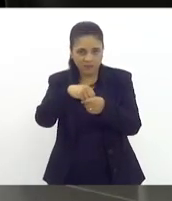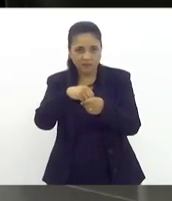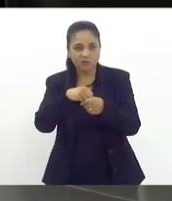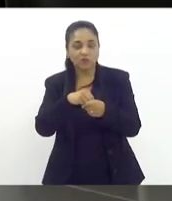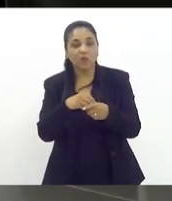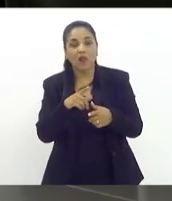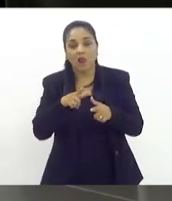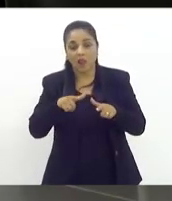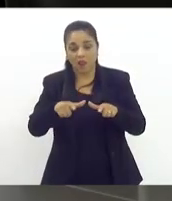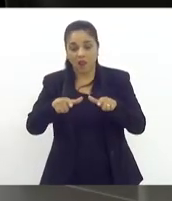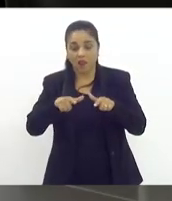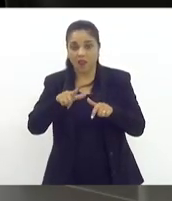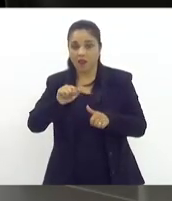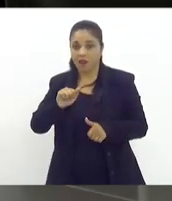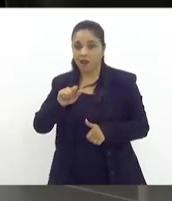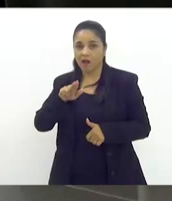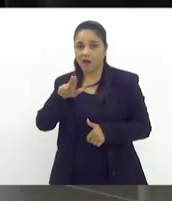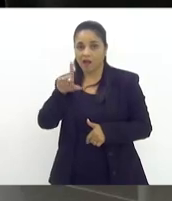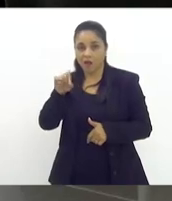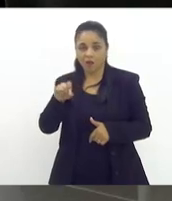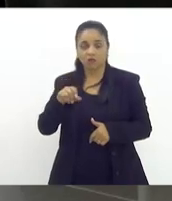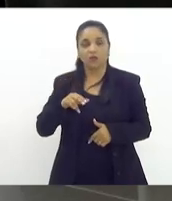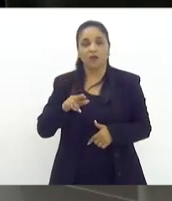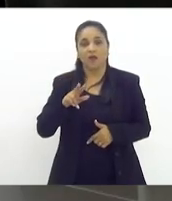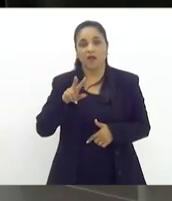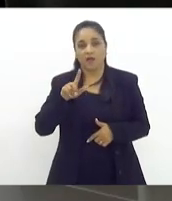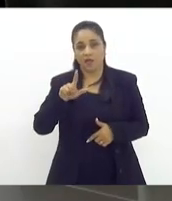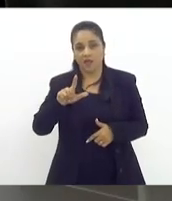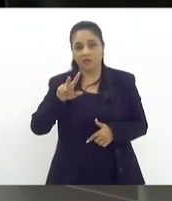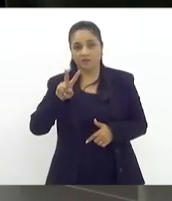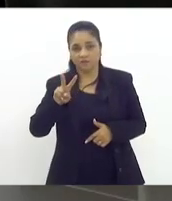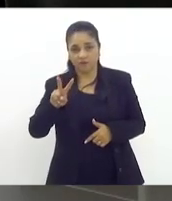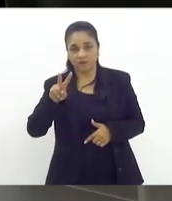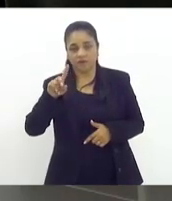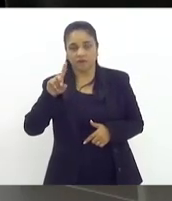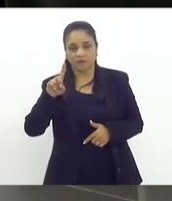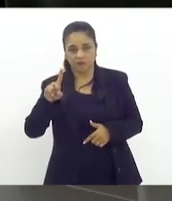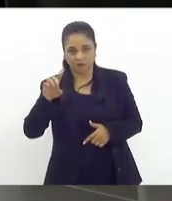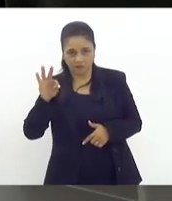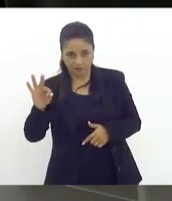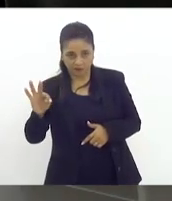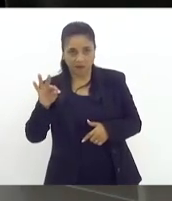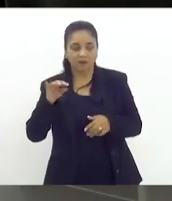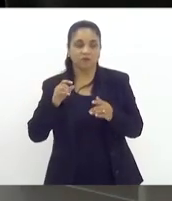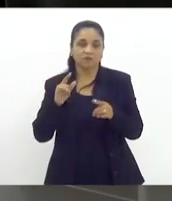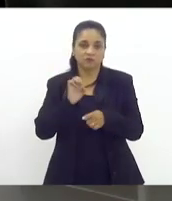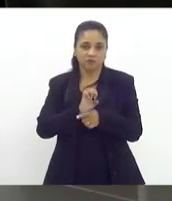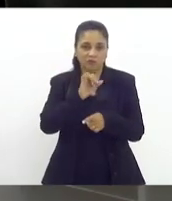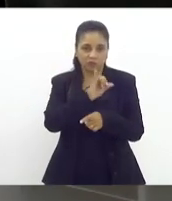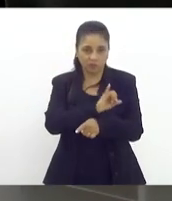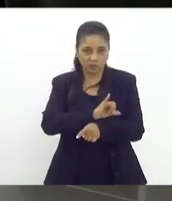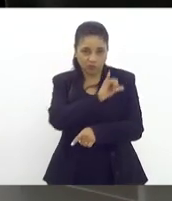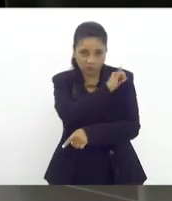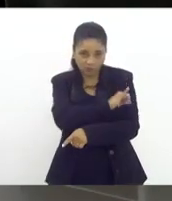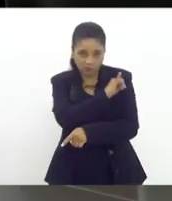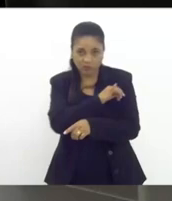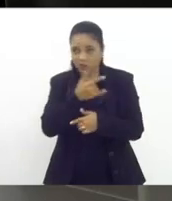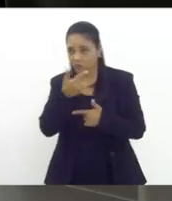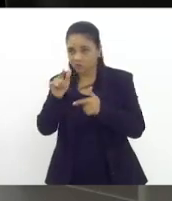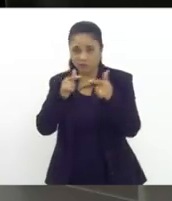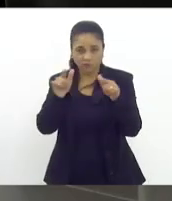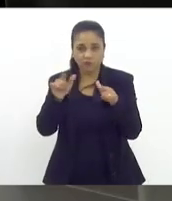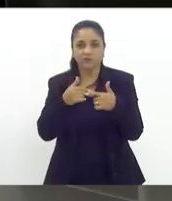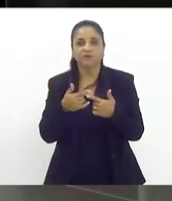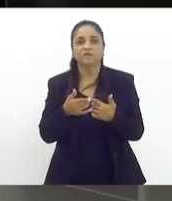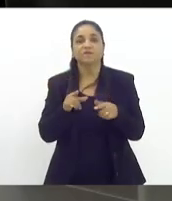de vistoria predial, LTVP, no estado do Rio de Janeiro, e dá outras providências. Meu parecer foi pela